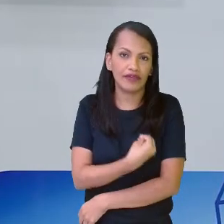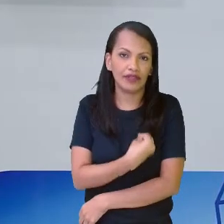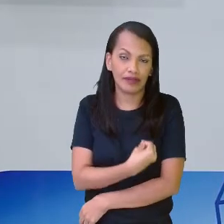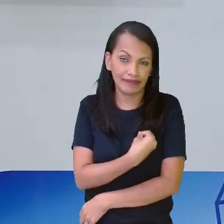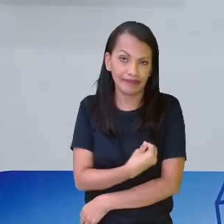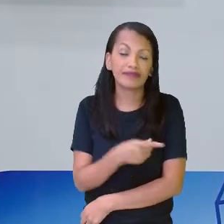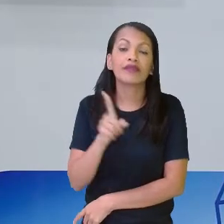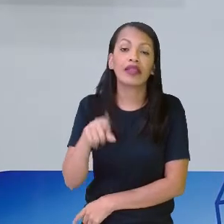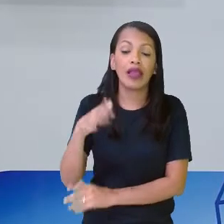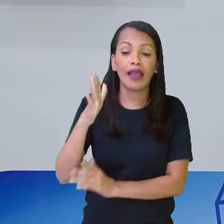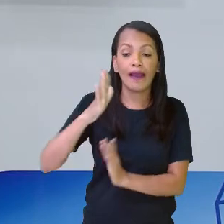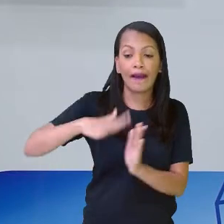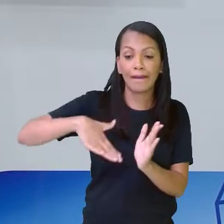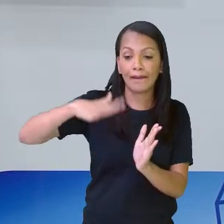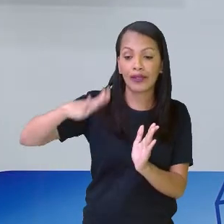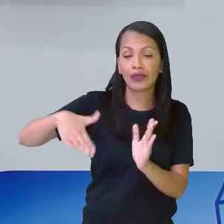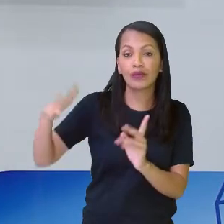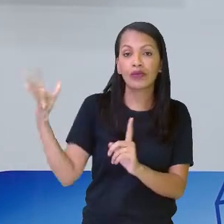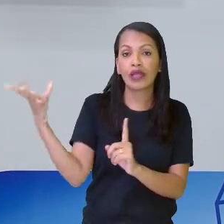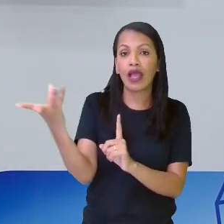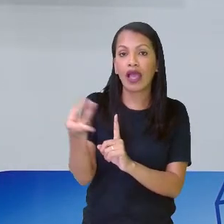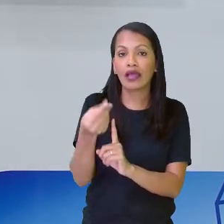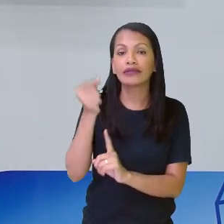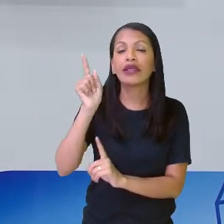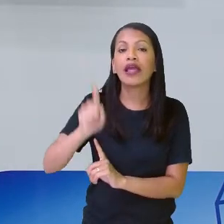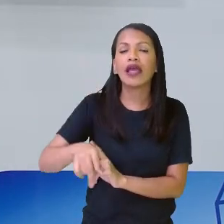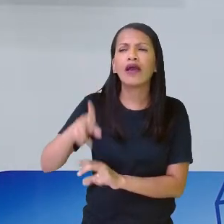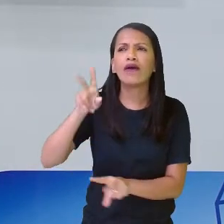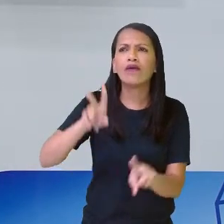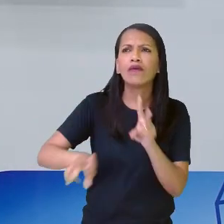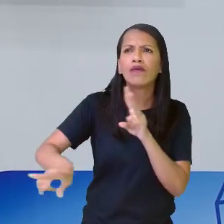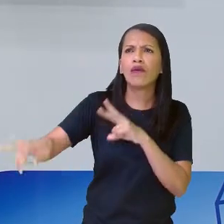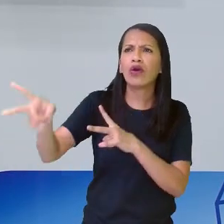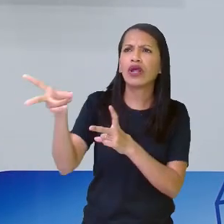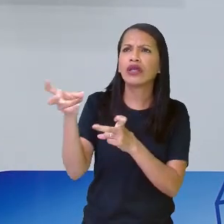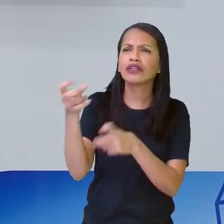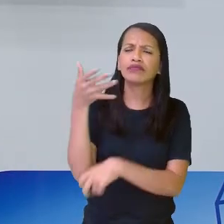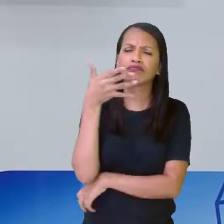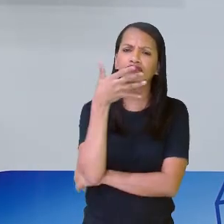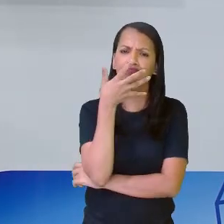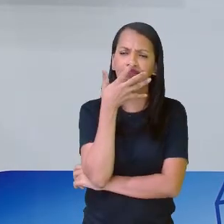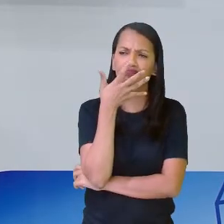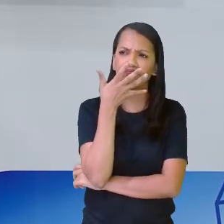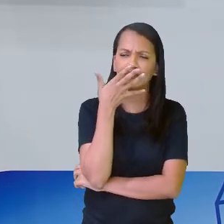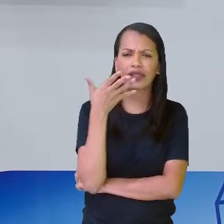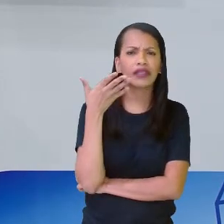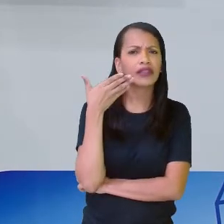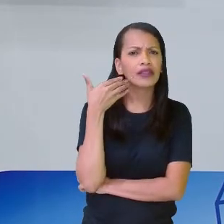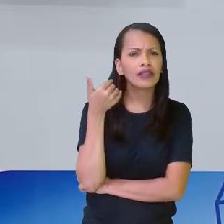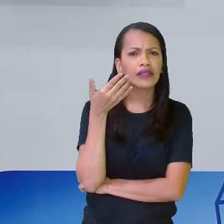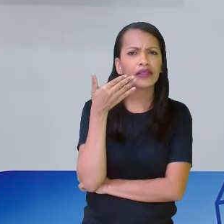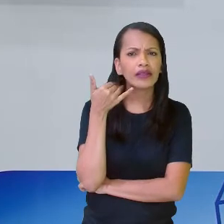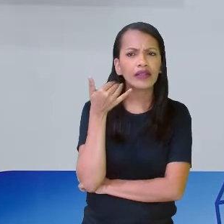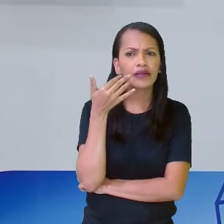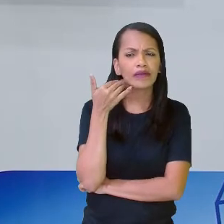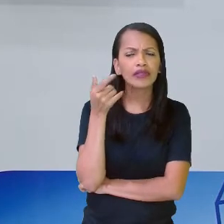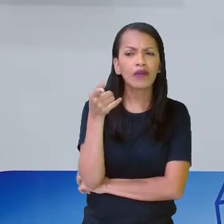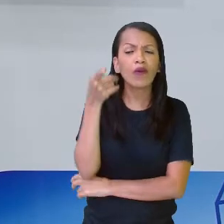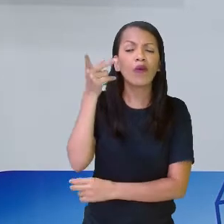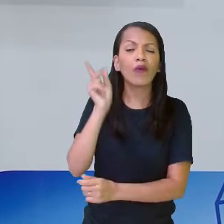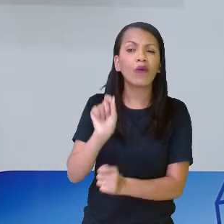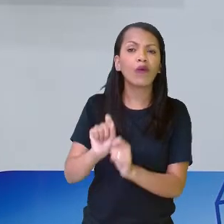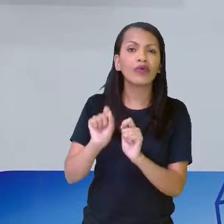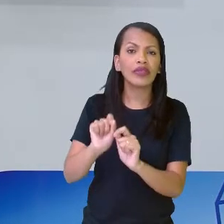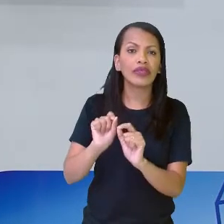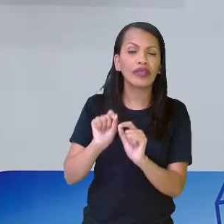a arte é justamente isso, é o olhar que o artista tem sobre uma realidade.